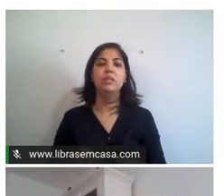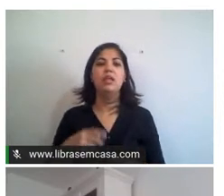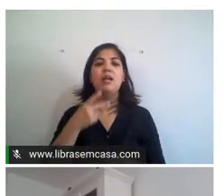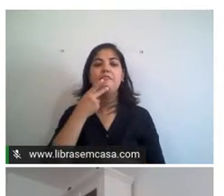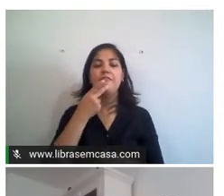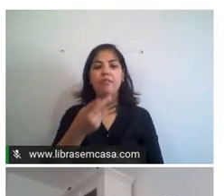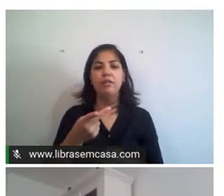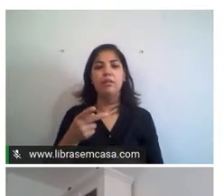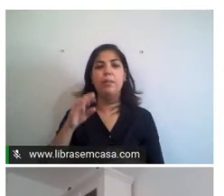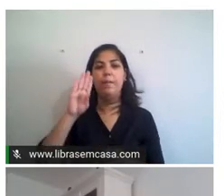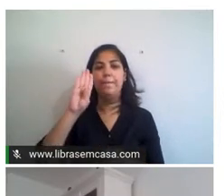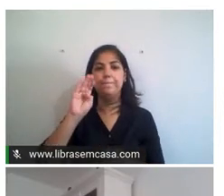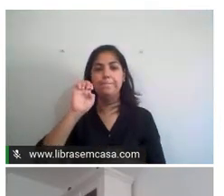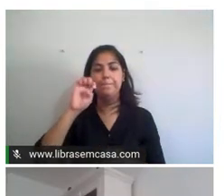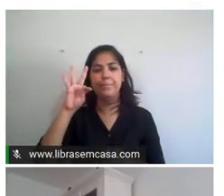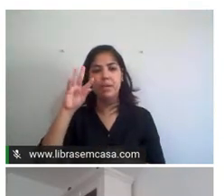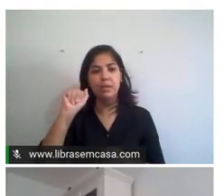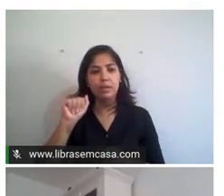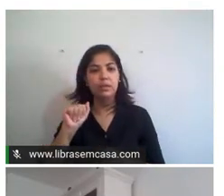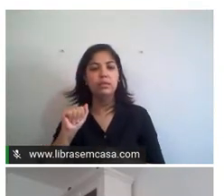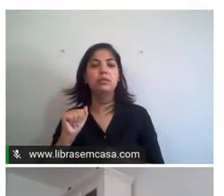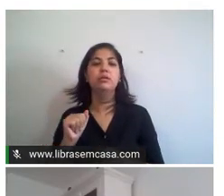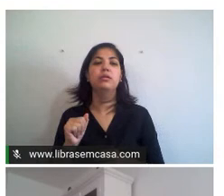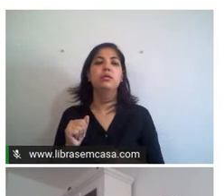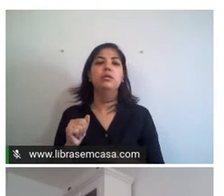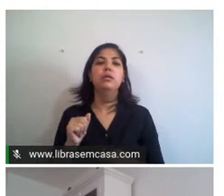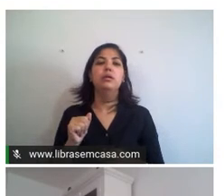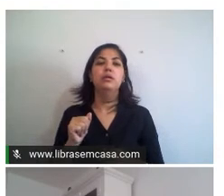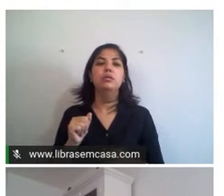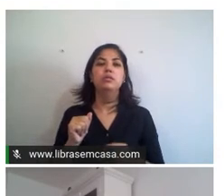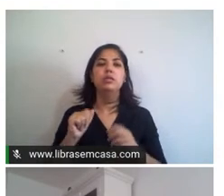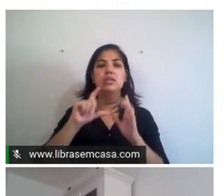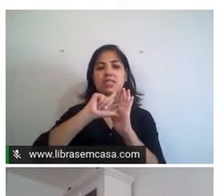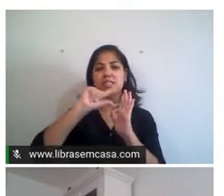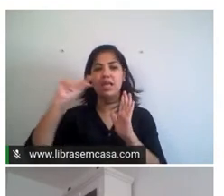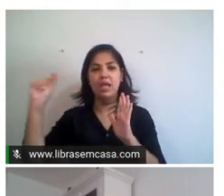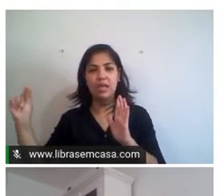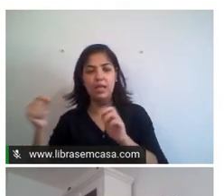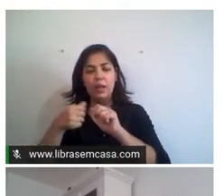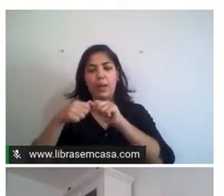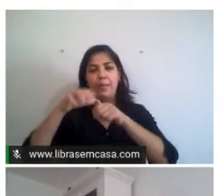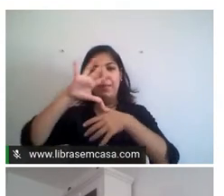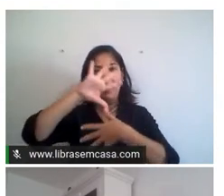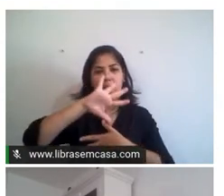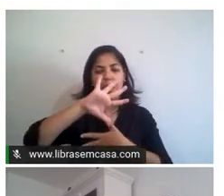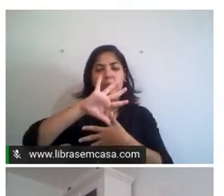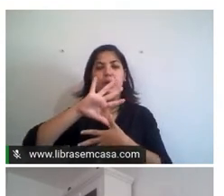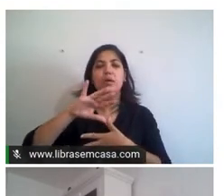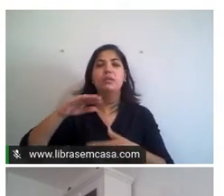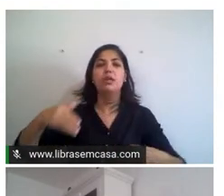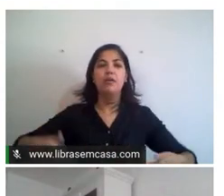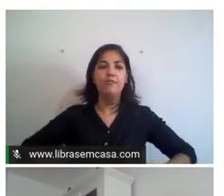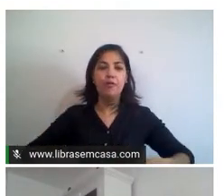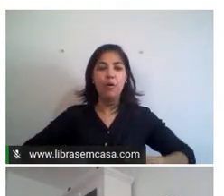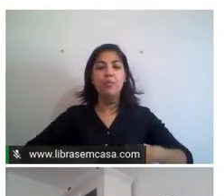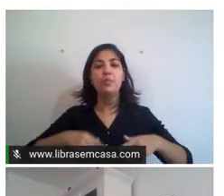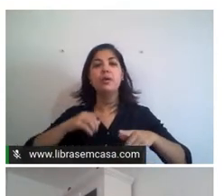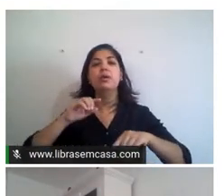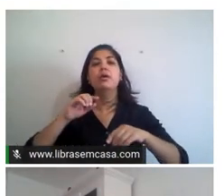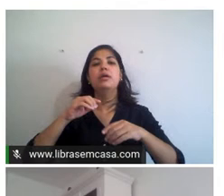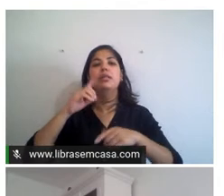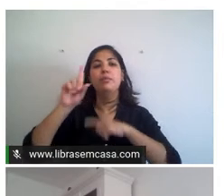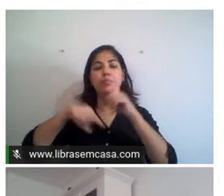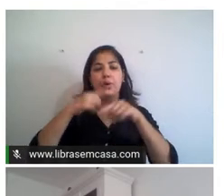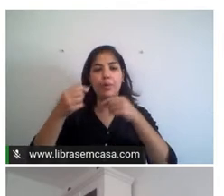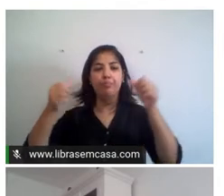sobre essa passagem do mapa, de sair do mapa da fome para voltar para o mapa da fome. E lá em